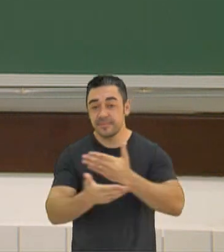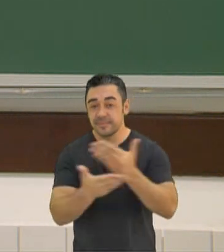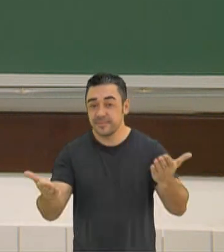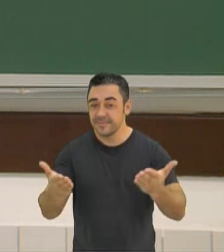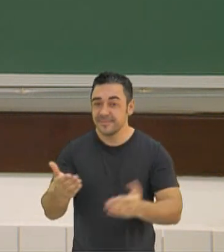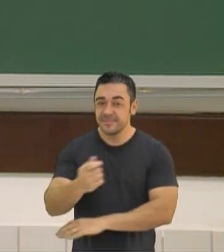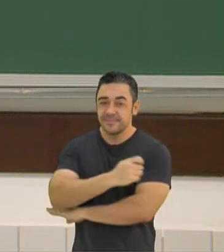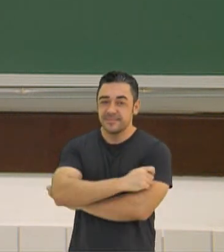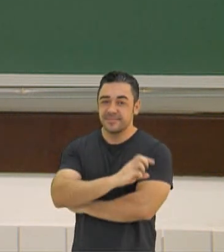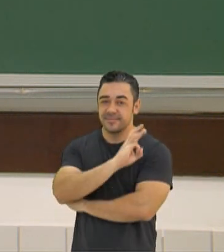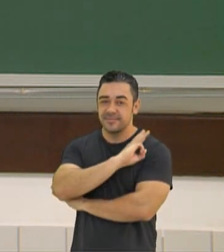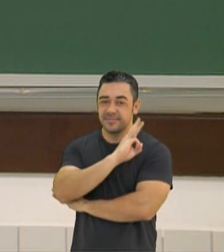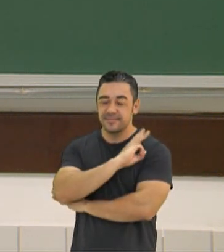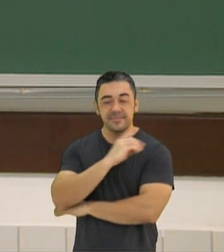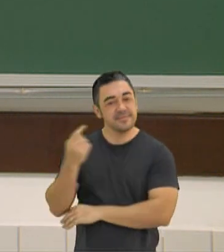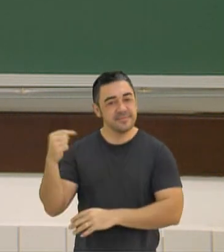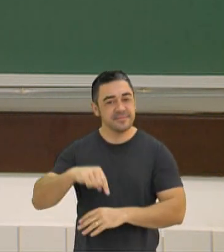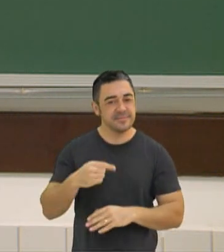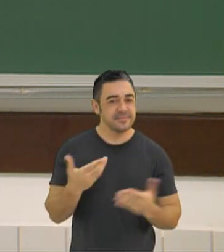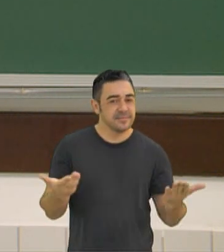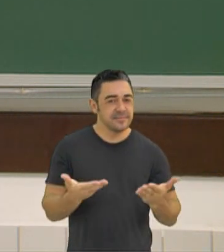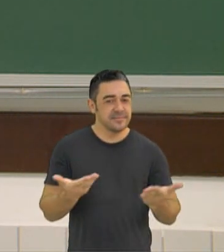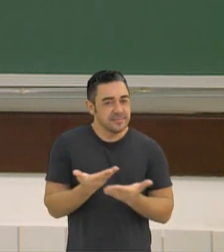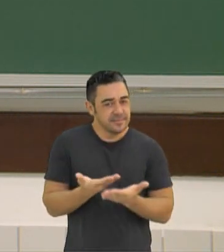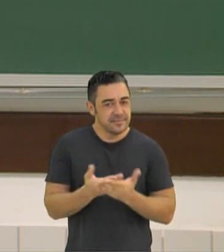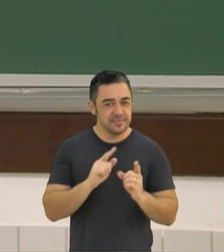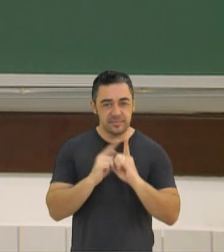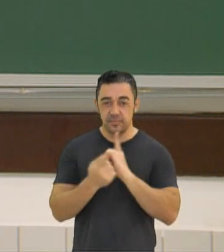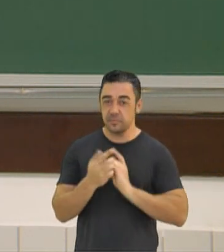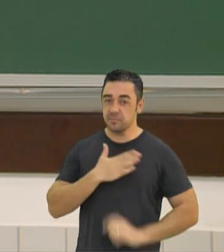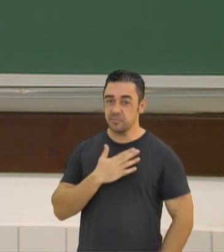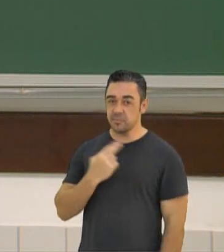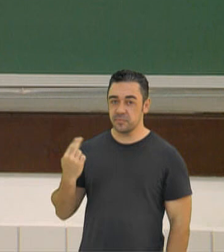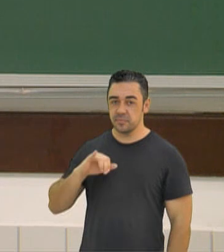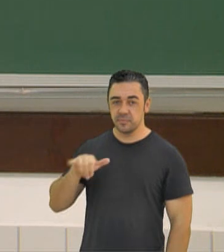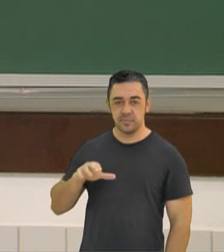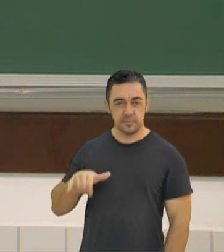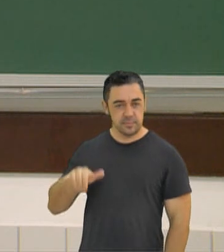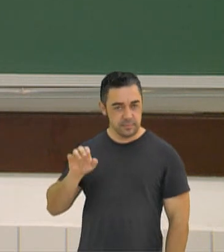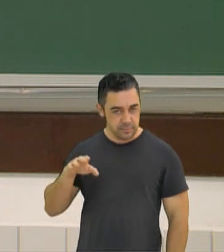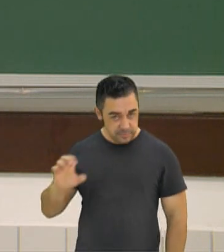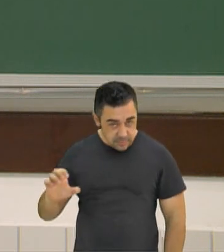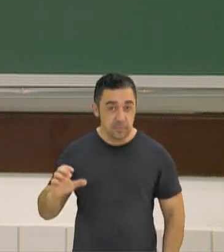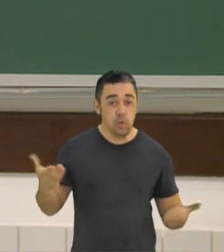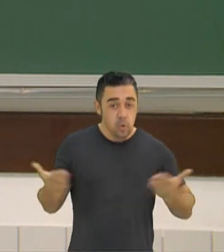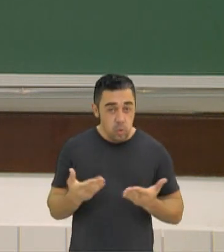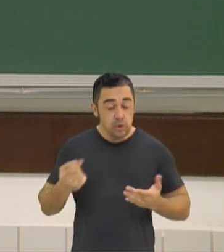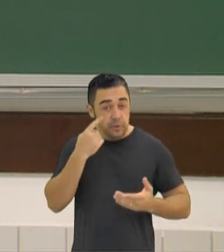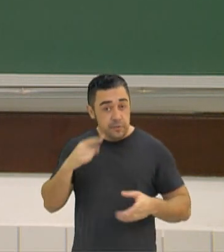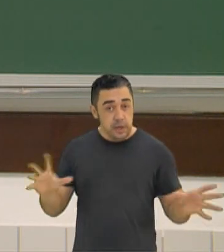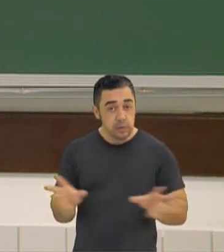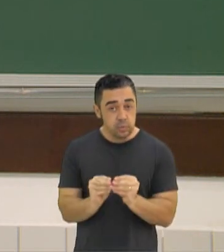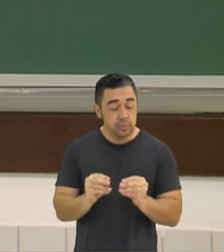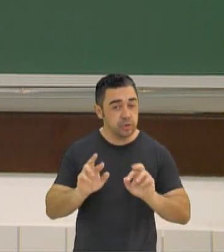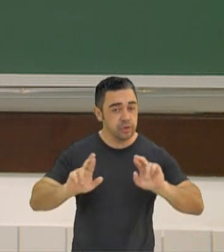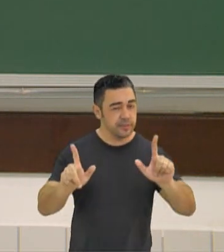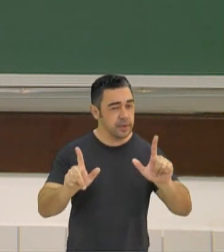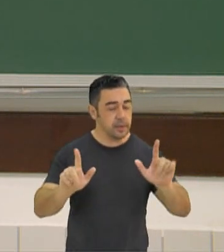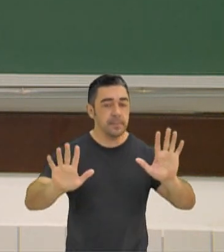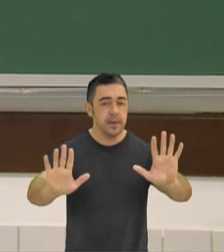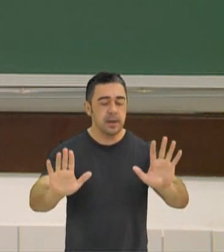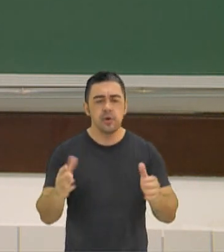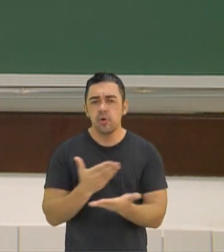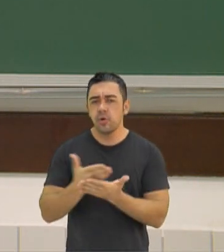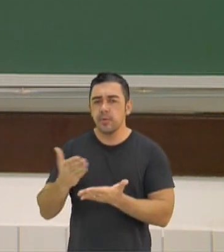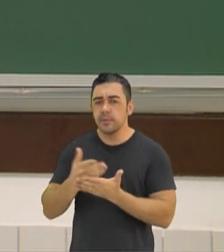alunos do terceiro ano, estamos aqui para mais um encontro. Meu nome é Joyce e hoje vamos fazer uma retomada diferente. Mas antes de começarmos,